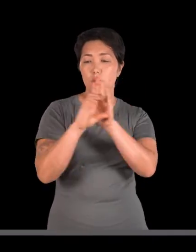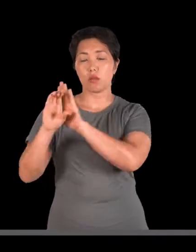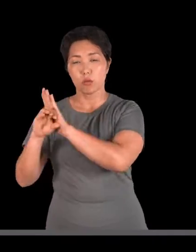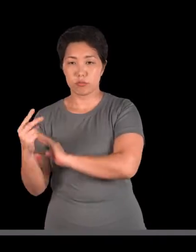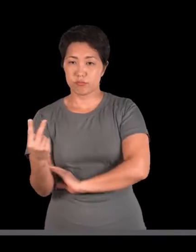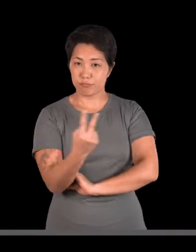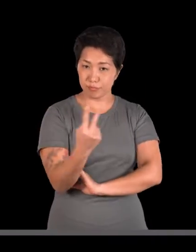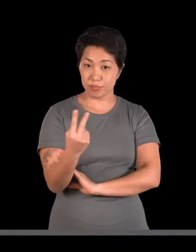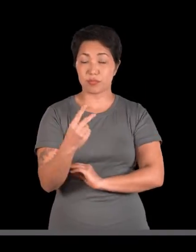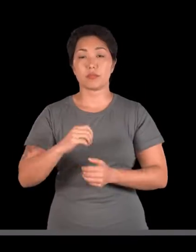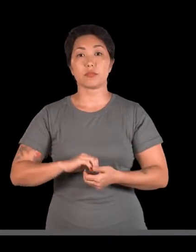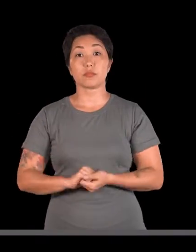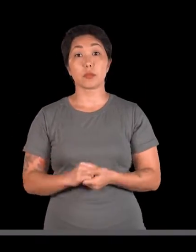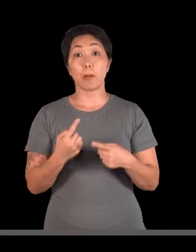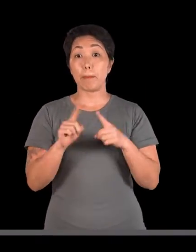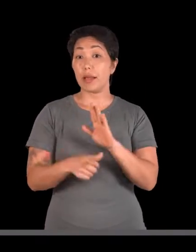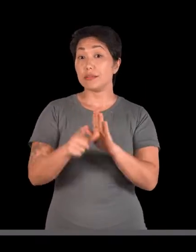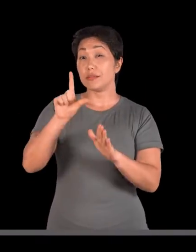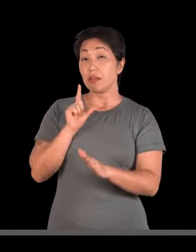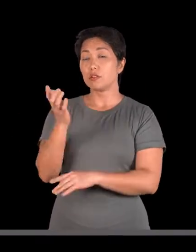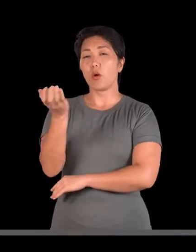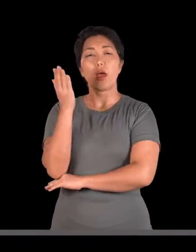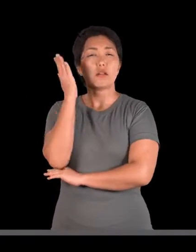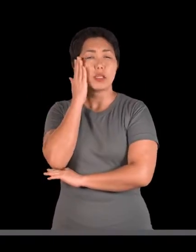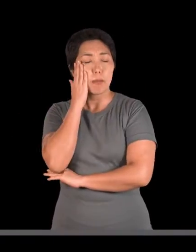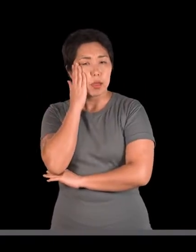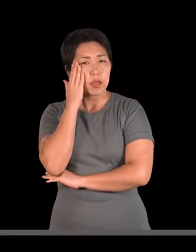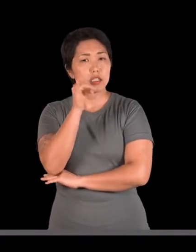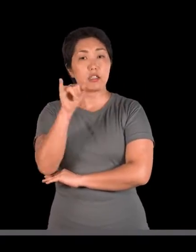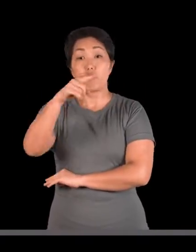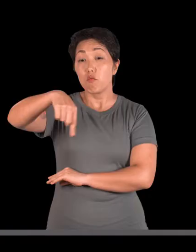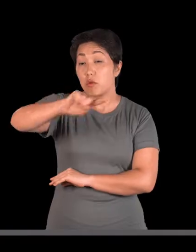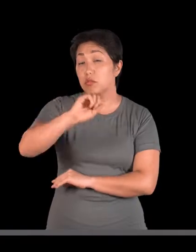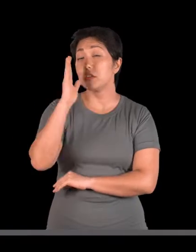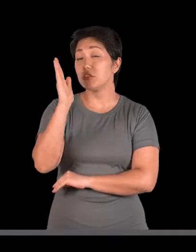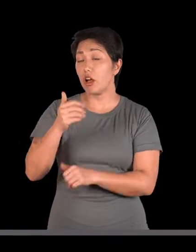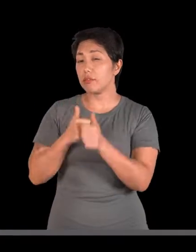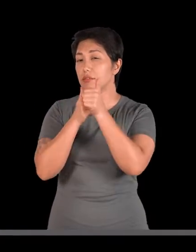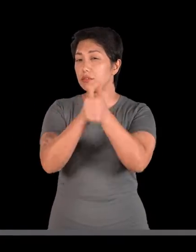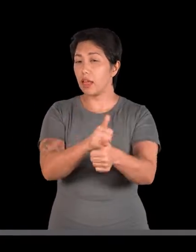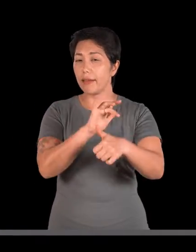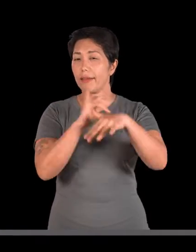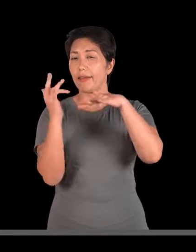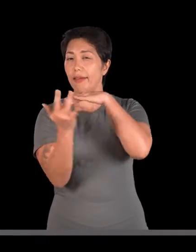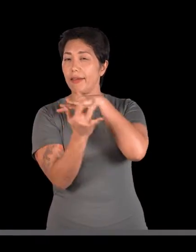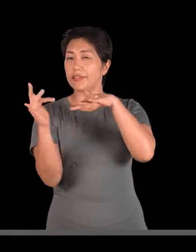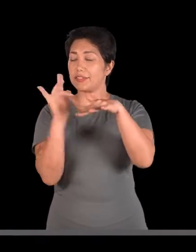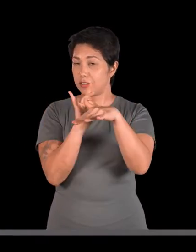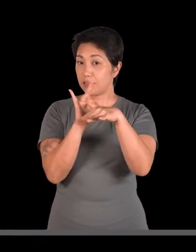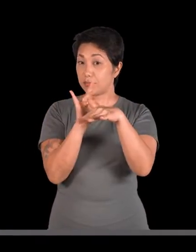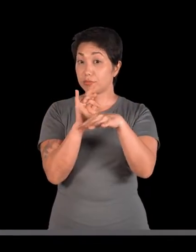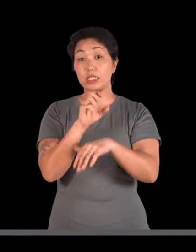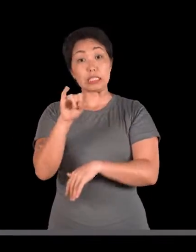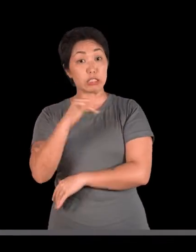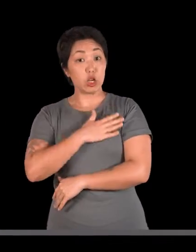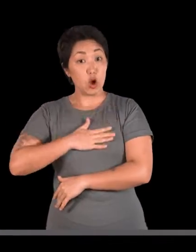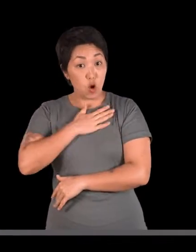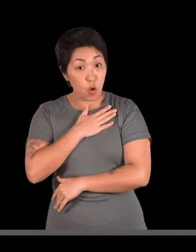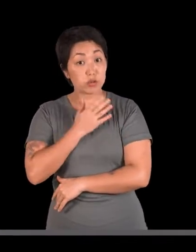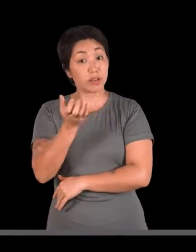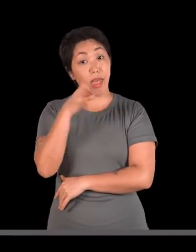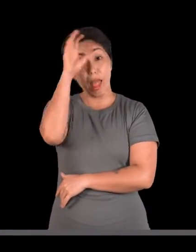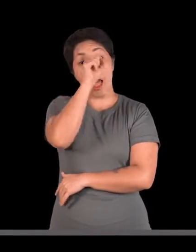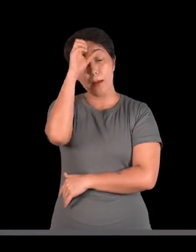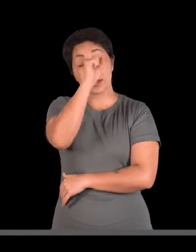termos. Mas eu quero saber, antes da gente entrar nesses detalhes, se você me segue nas redes sociais. Você gosta, você